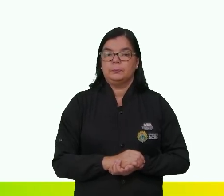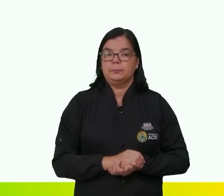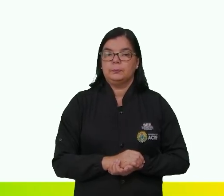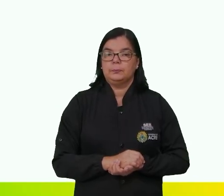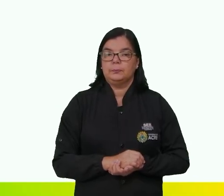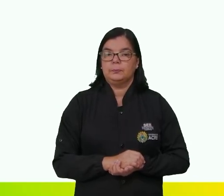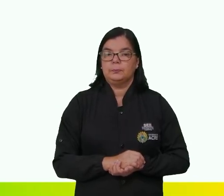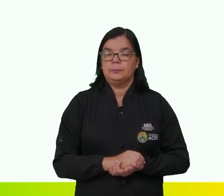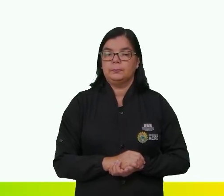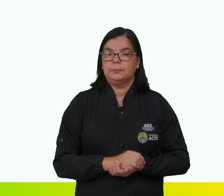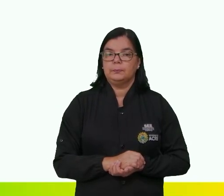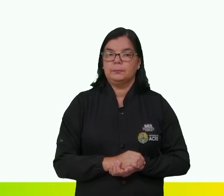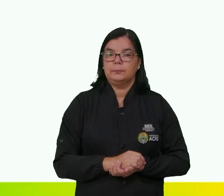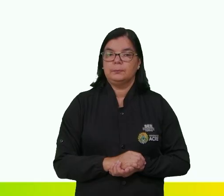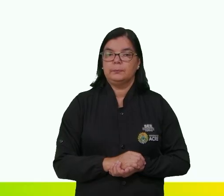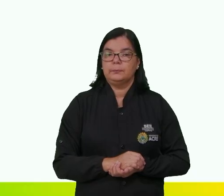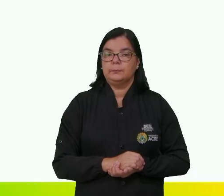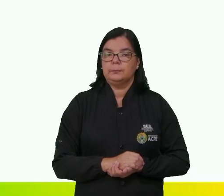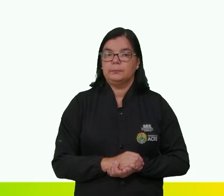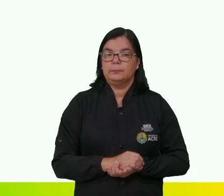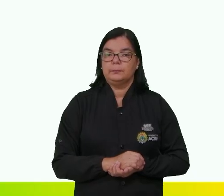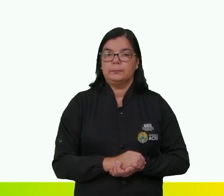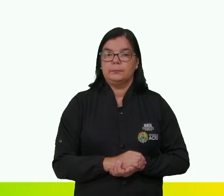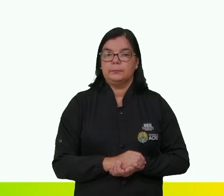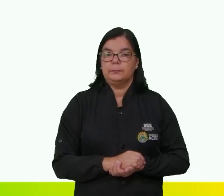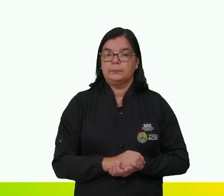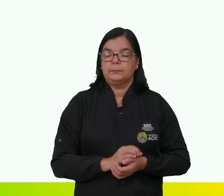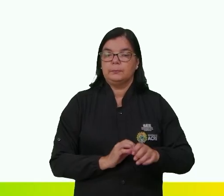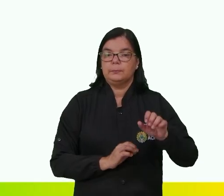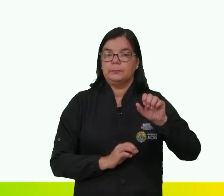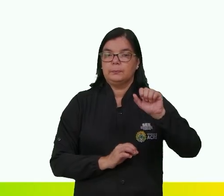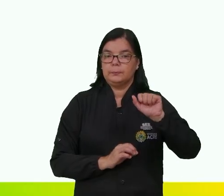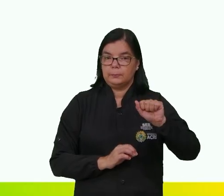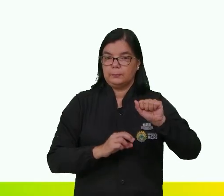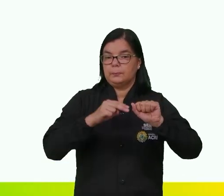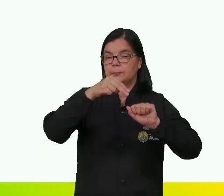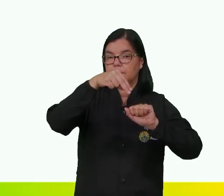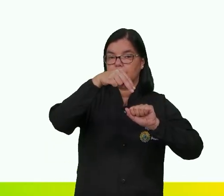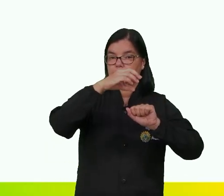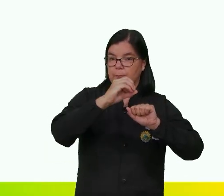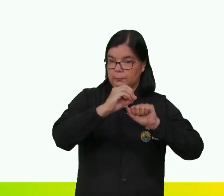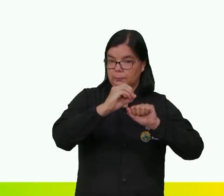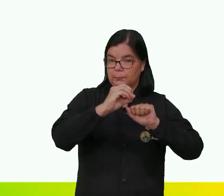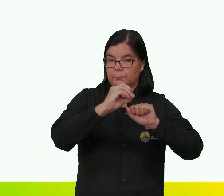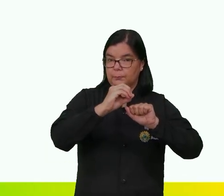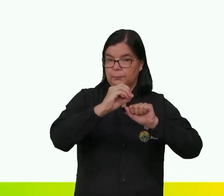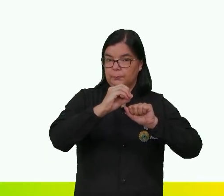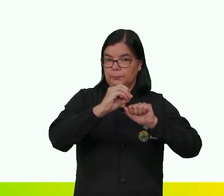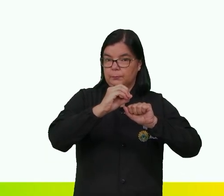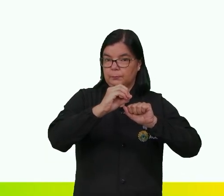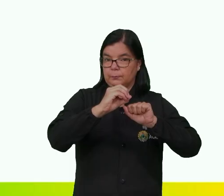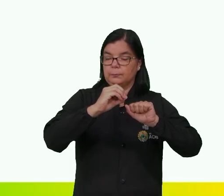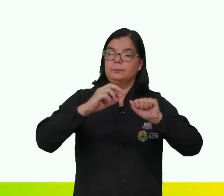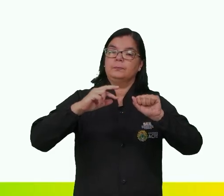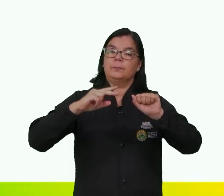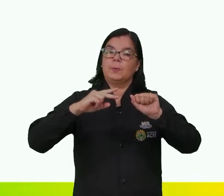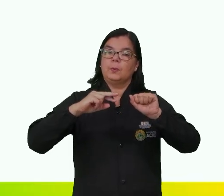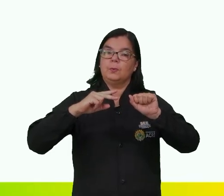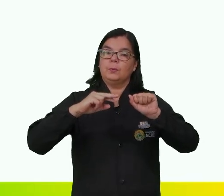Faça o seguinte. Pega a elevado a n, a elevado a zero, desculpa,